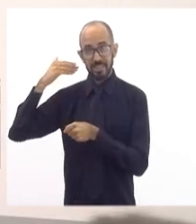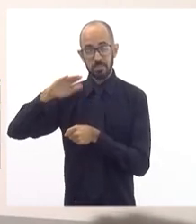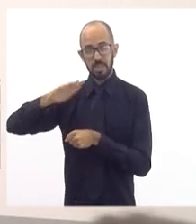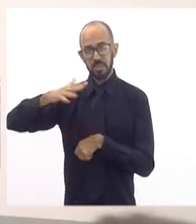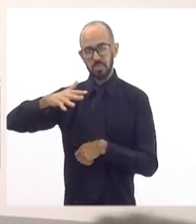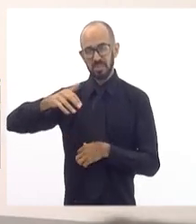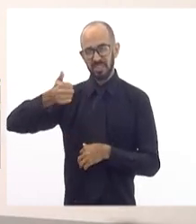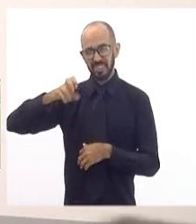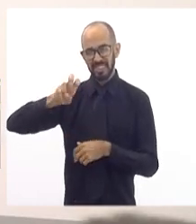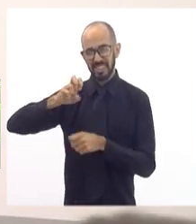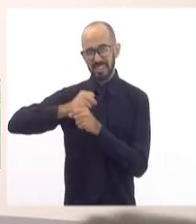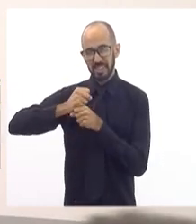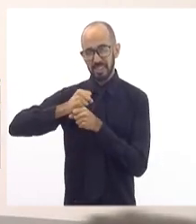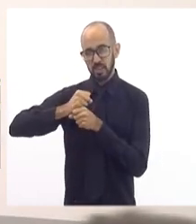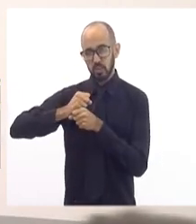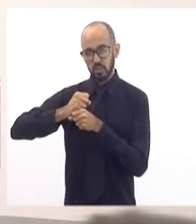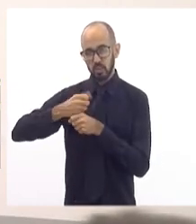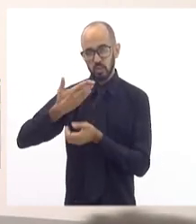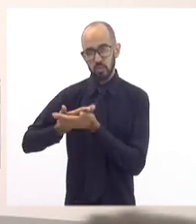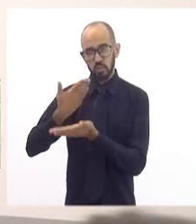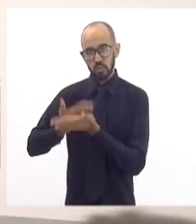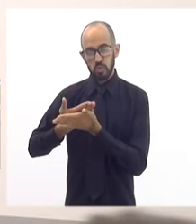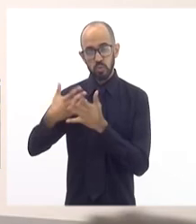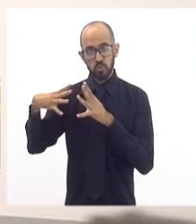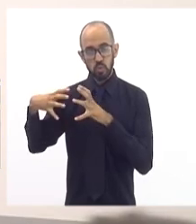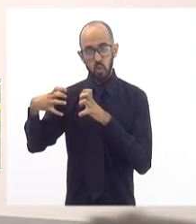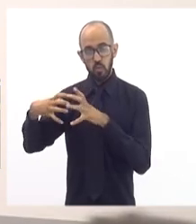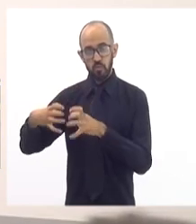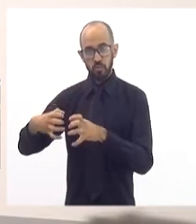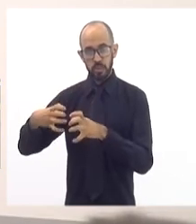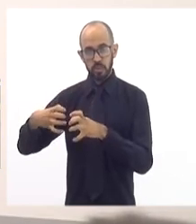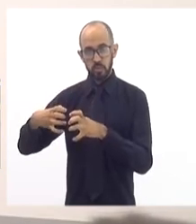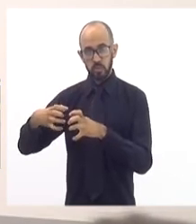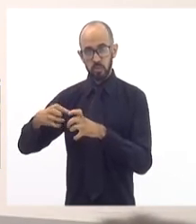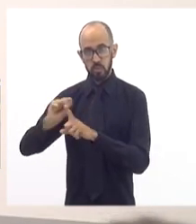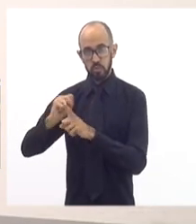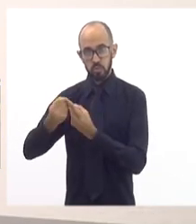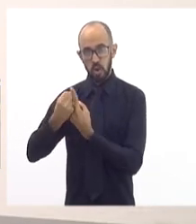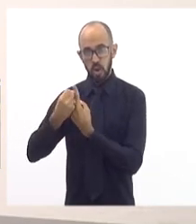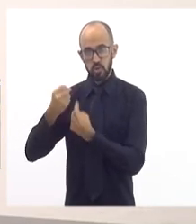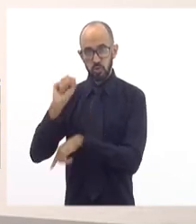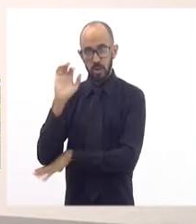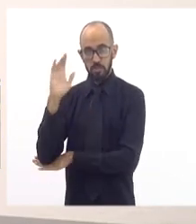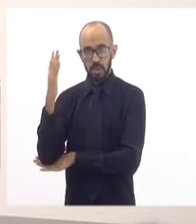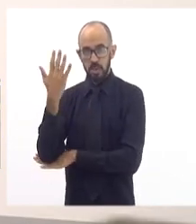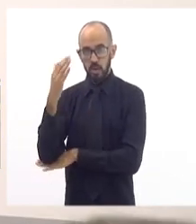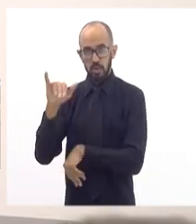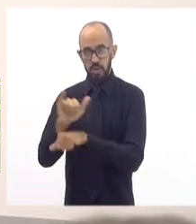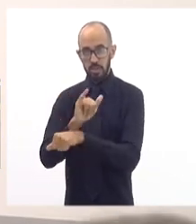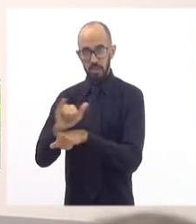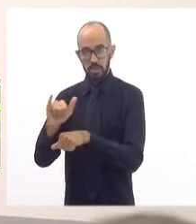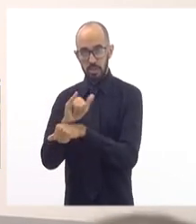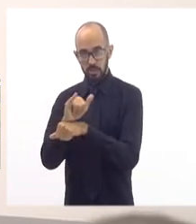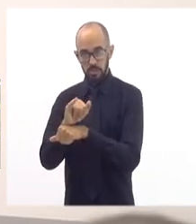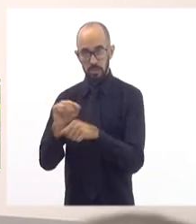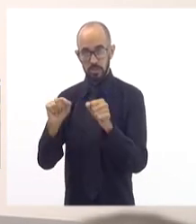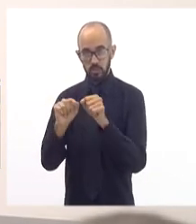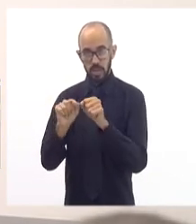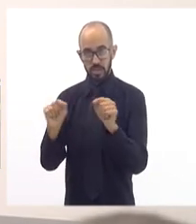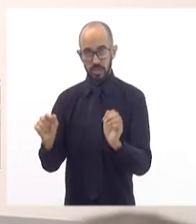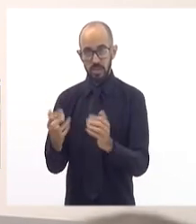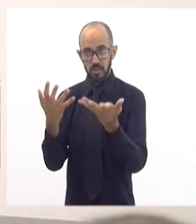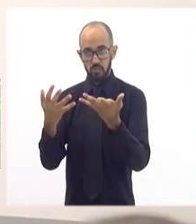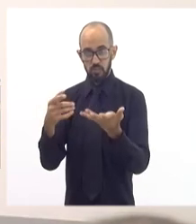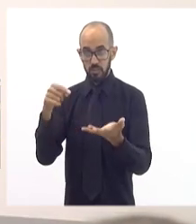cerca de 15 eu estudo os conflitos socioambientais e essas estratégias tua descrição aplicadas em eventos como esse